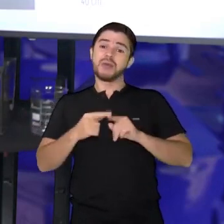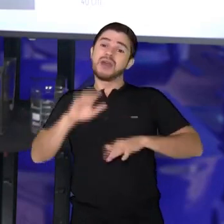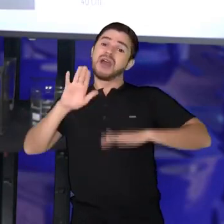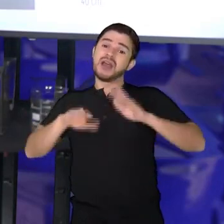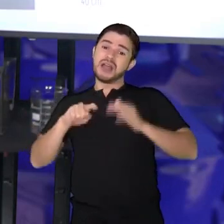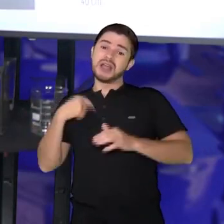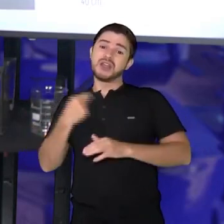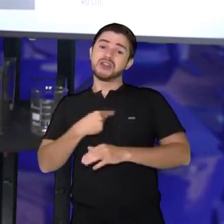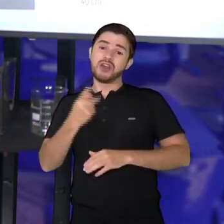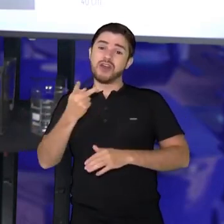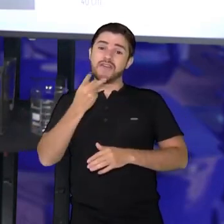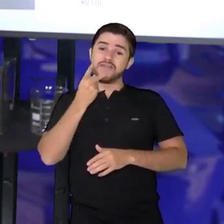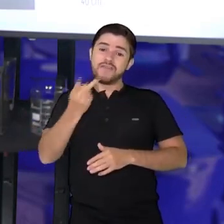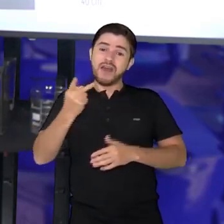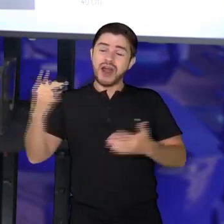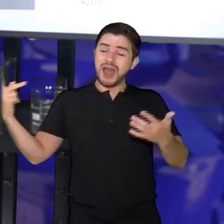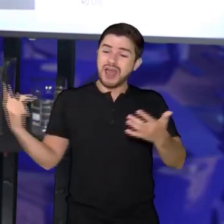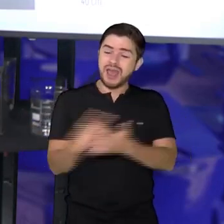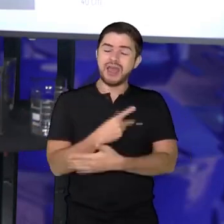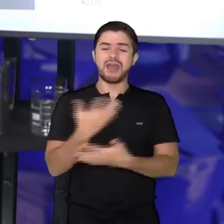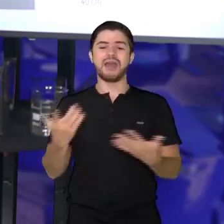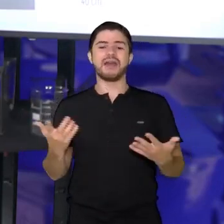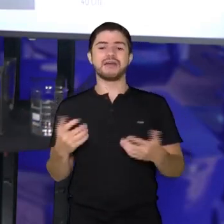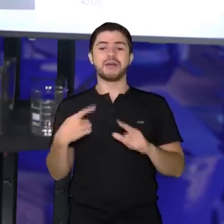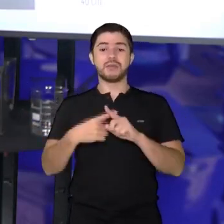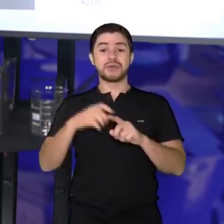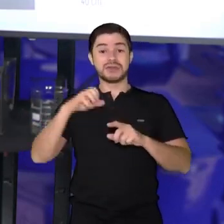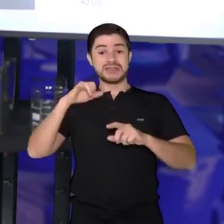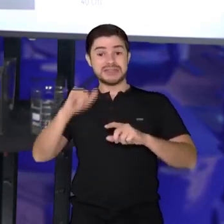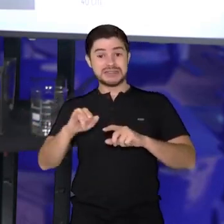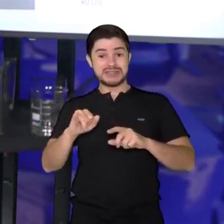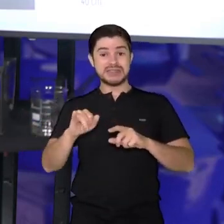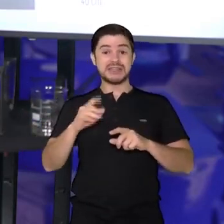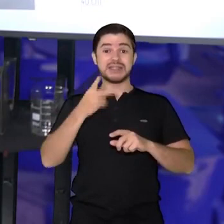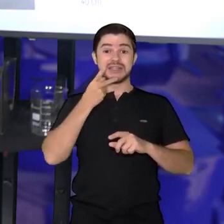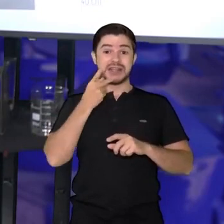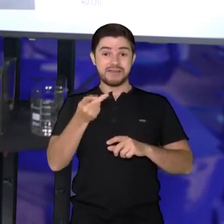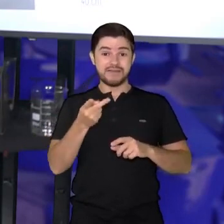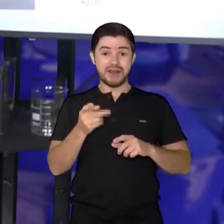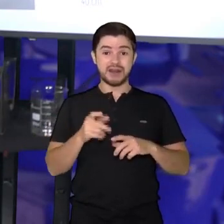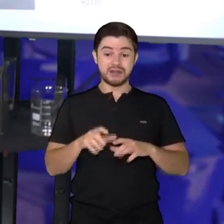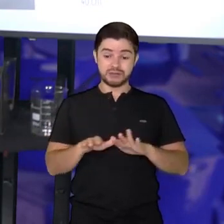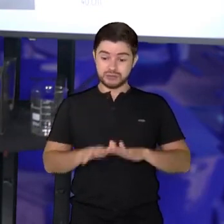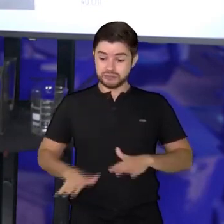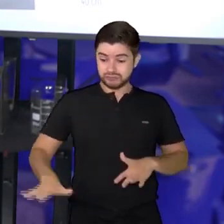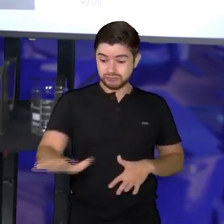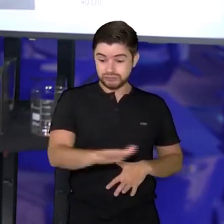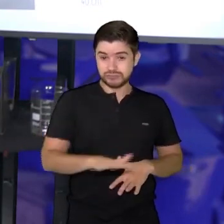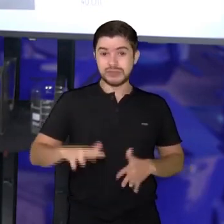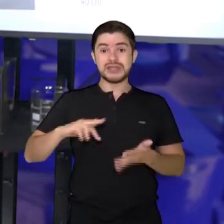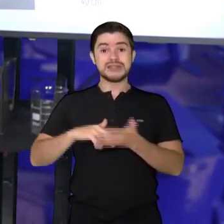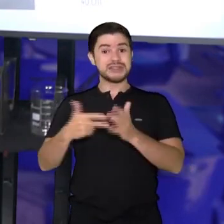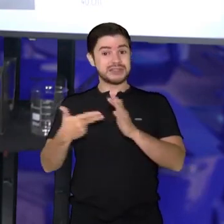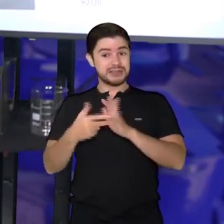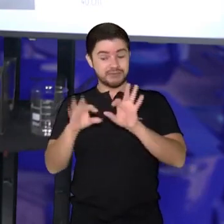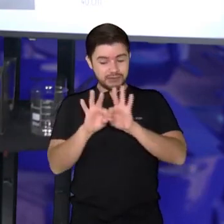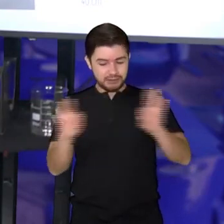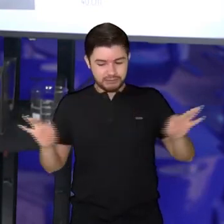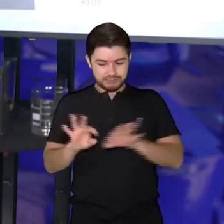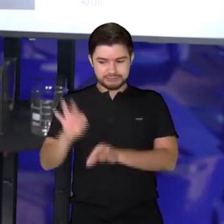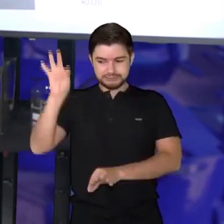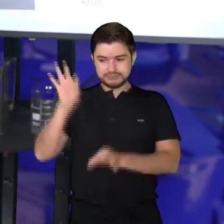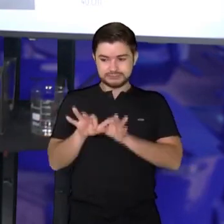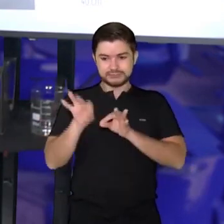por metro. Porém, se está ocupando espaço, estamos tratando de volume. Então, o ideal seria